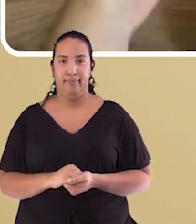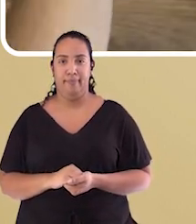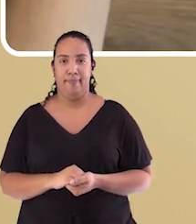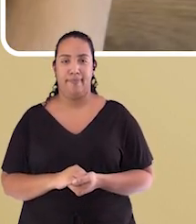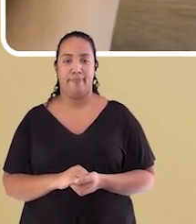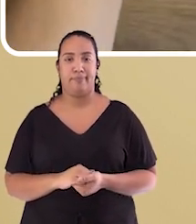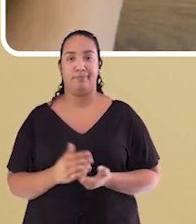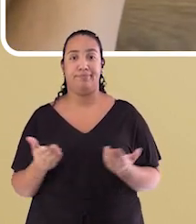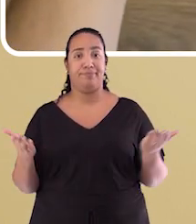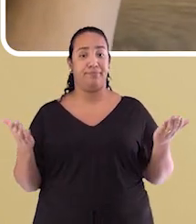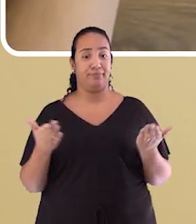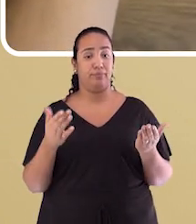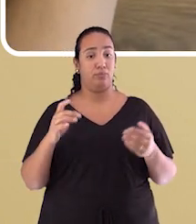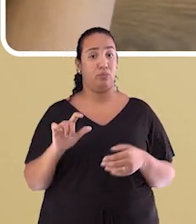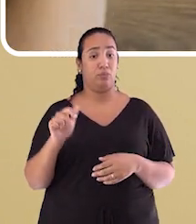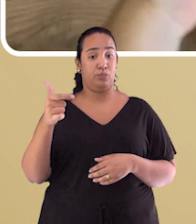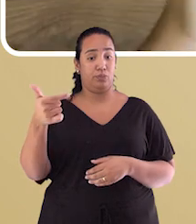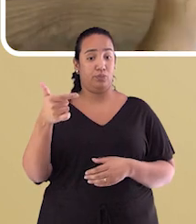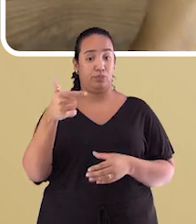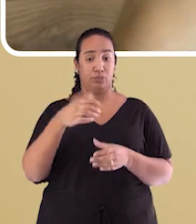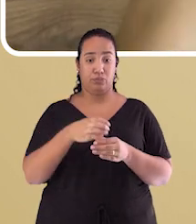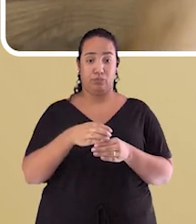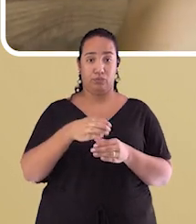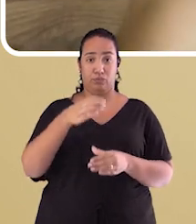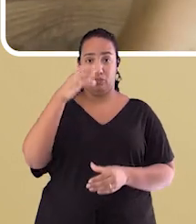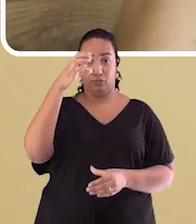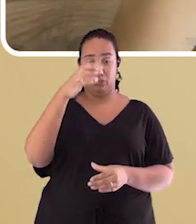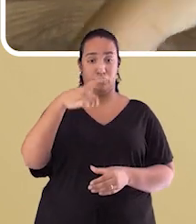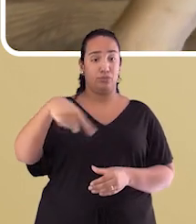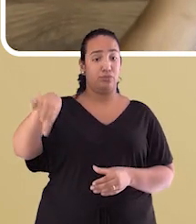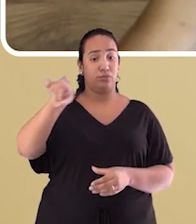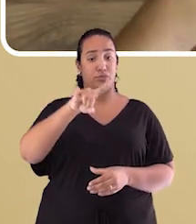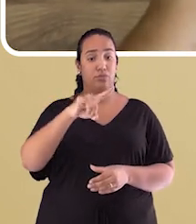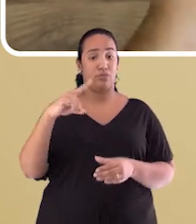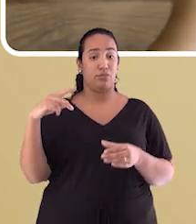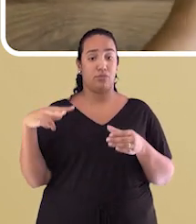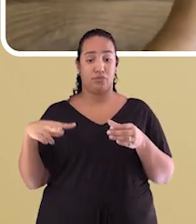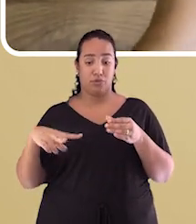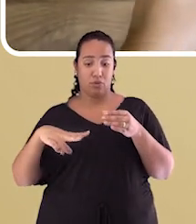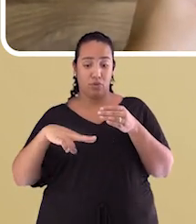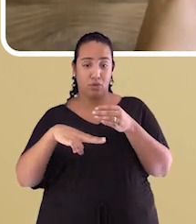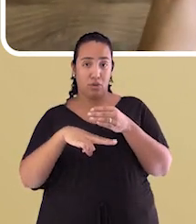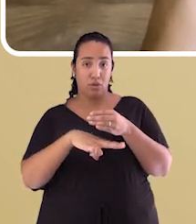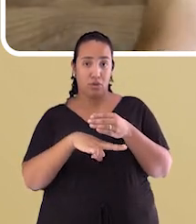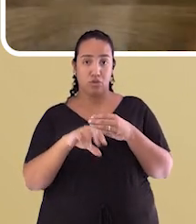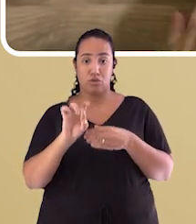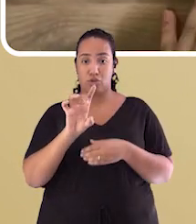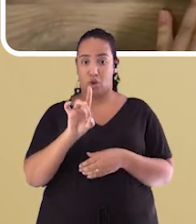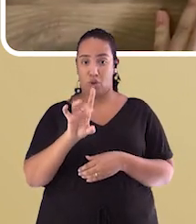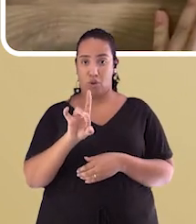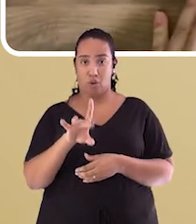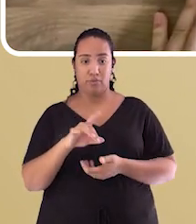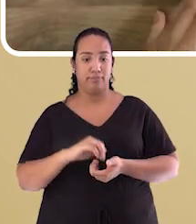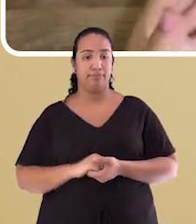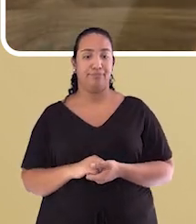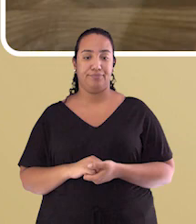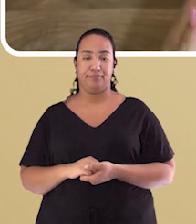E agora, com o segundo litro, você vai cortar apenas a parte de